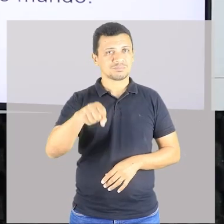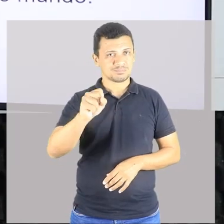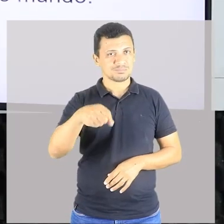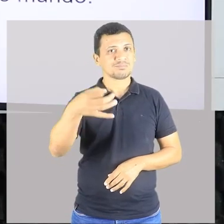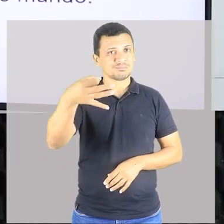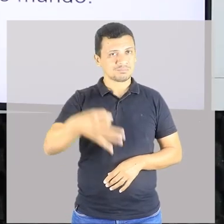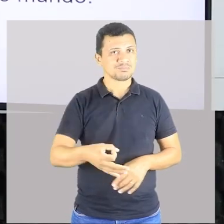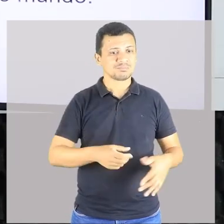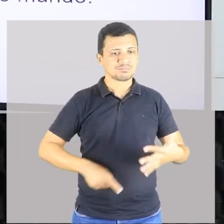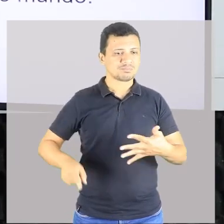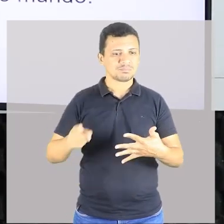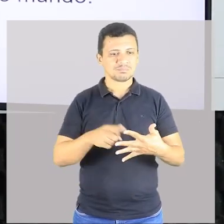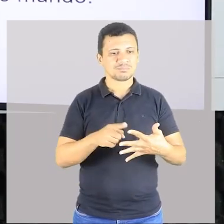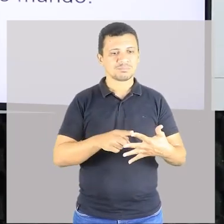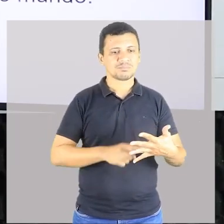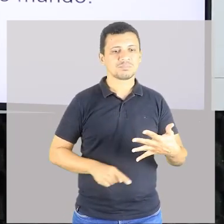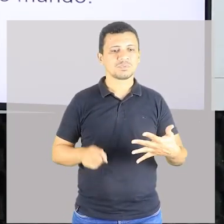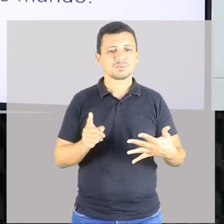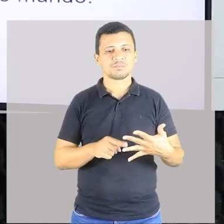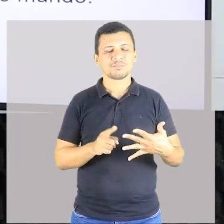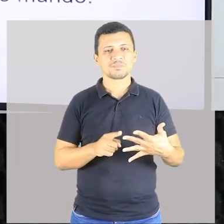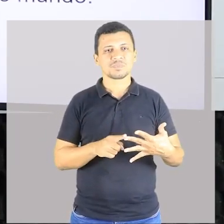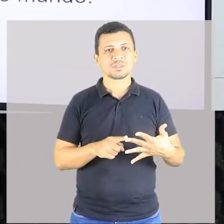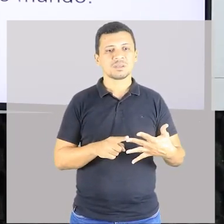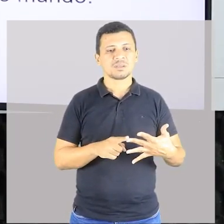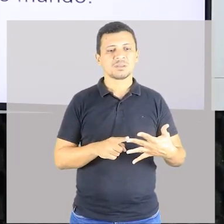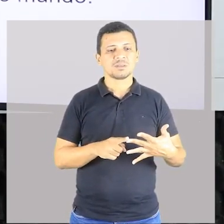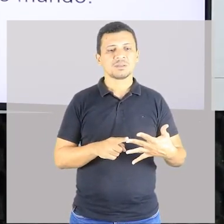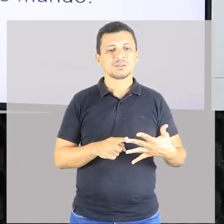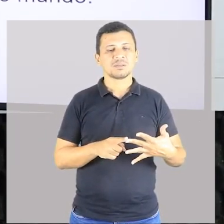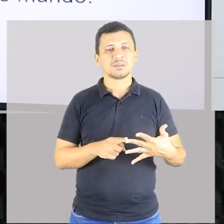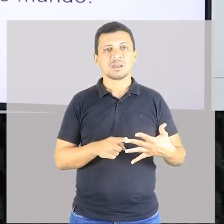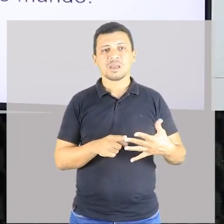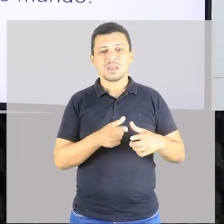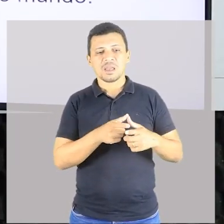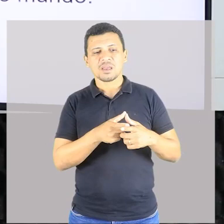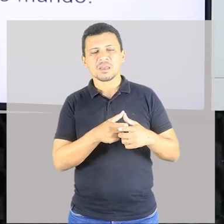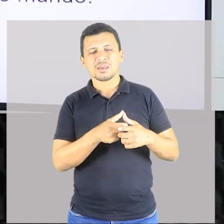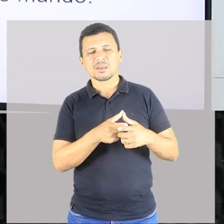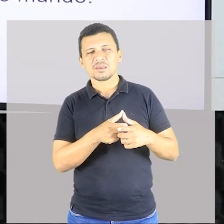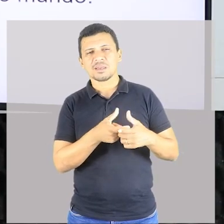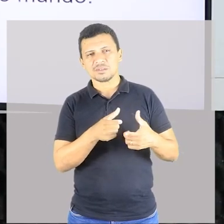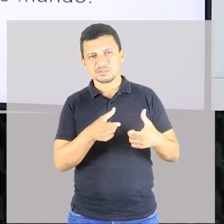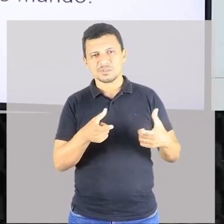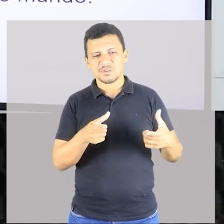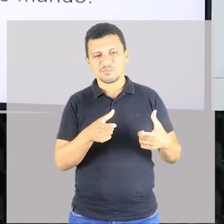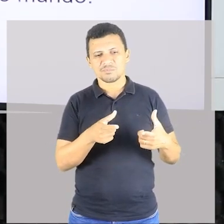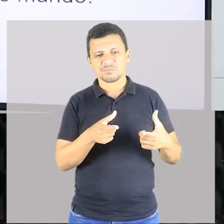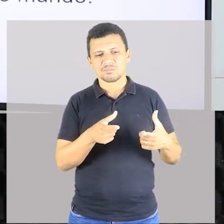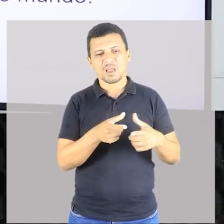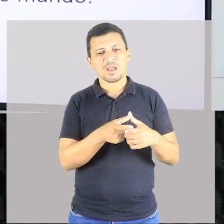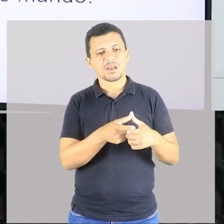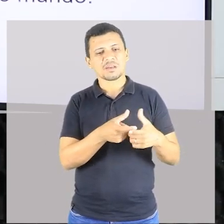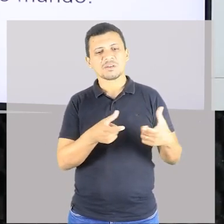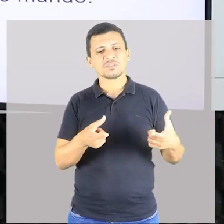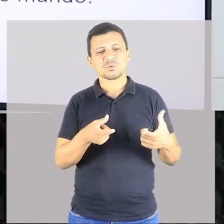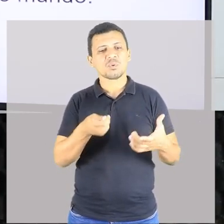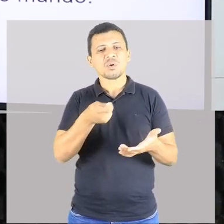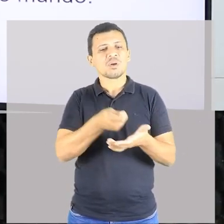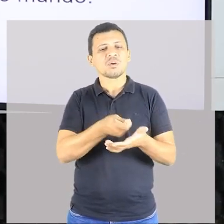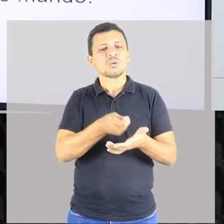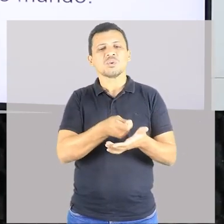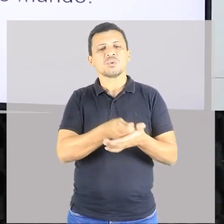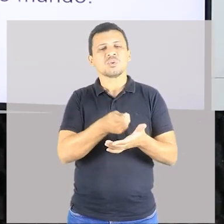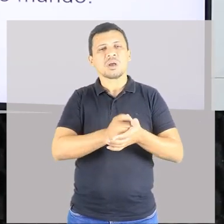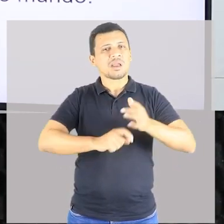Também. Beleza? Corretíssimo. Não é nossa alternativa. Letra C. É característica da globalização a elevação da